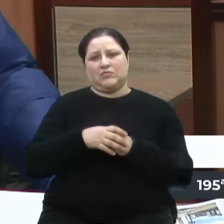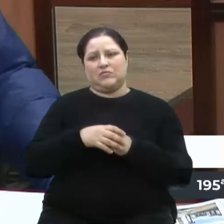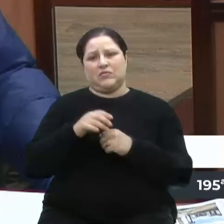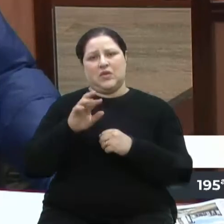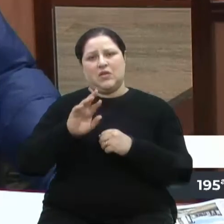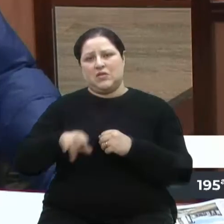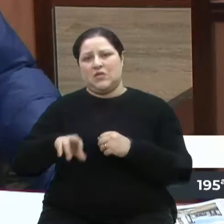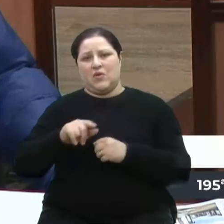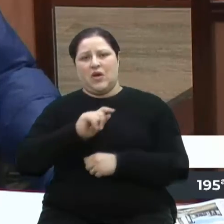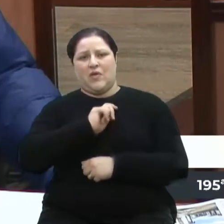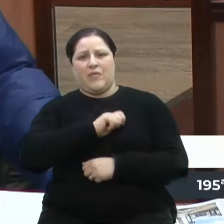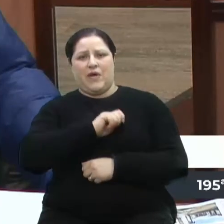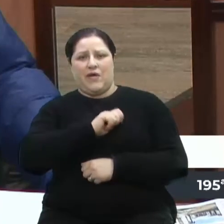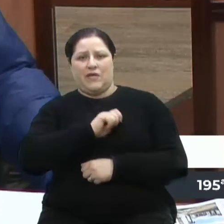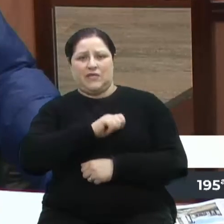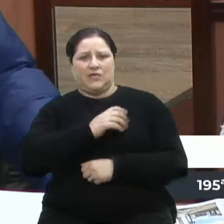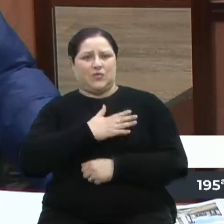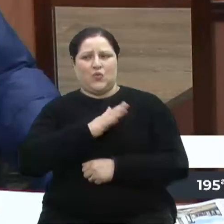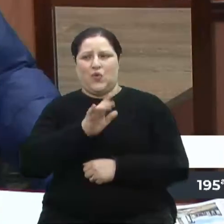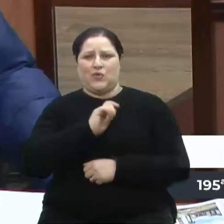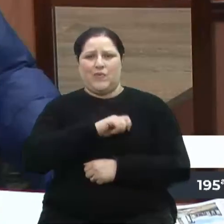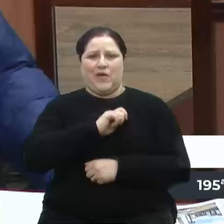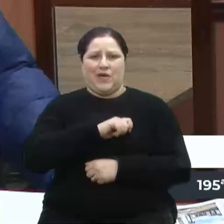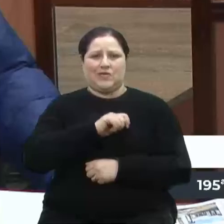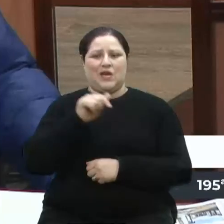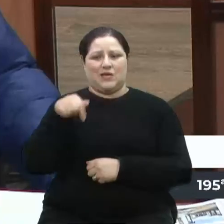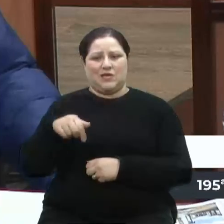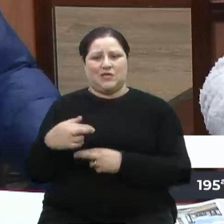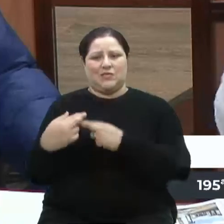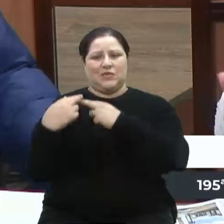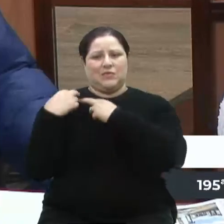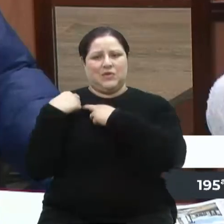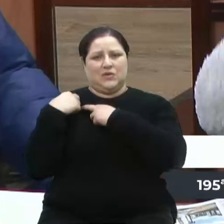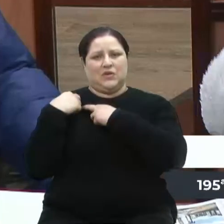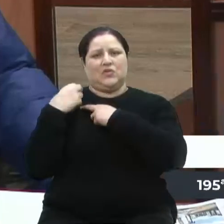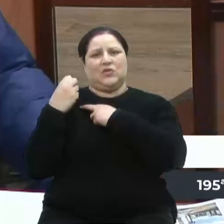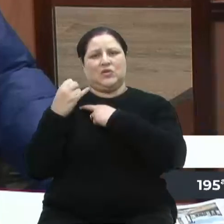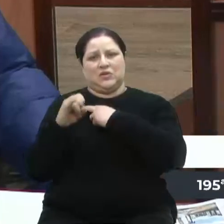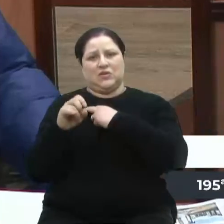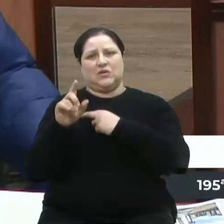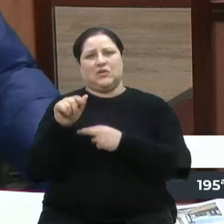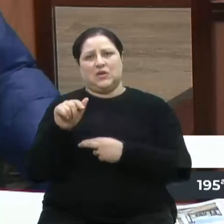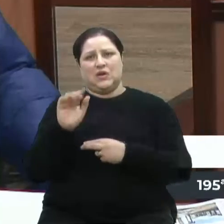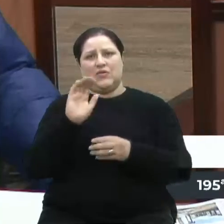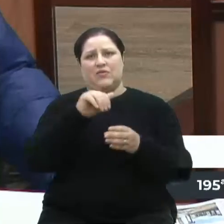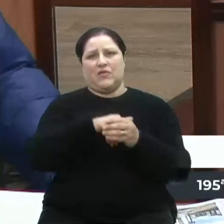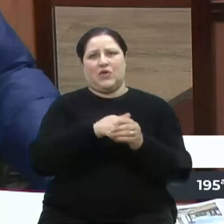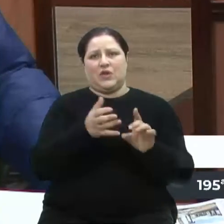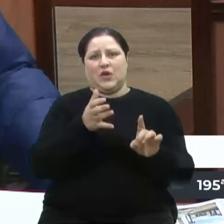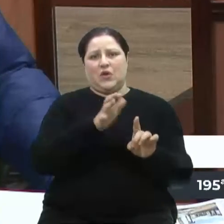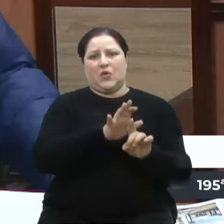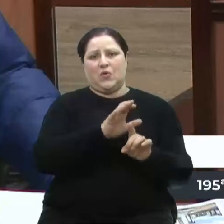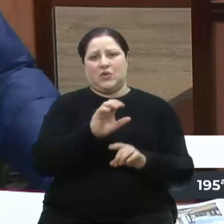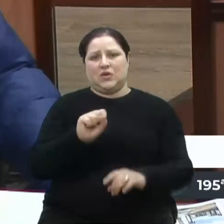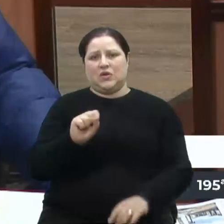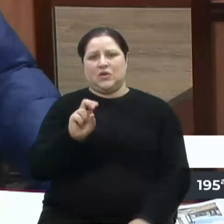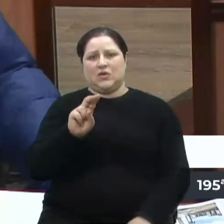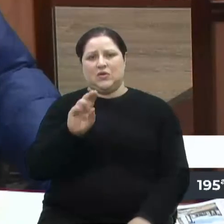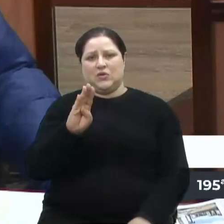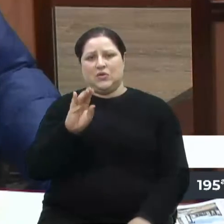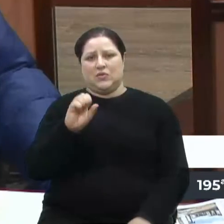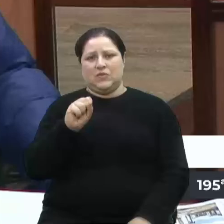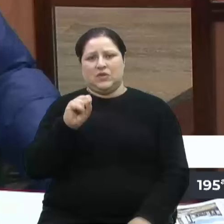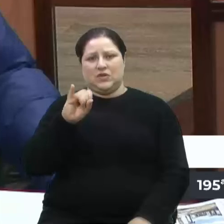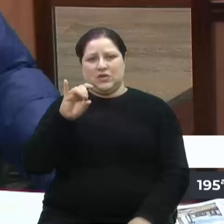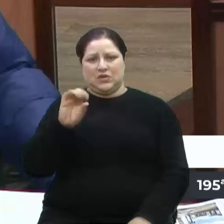é uma responsabilidade. Se a gente vai votar contra o subsídio, a gente vai se responsabilizar pela nossa decisão,